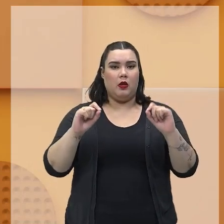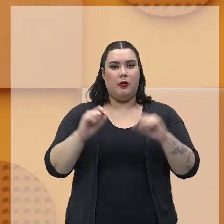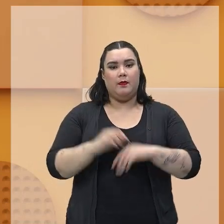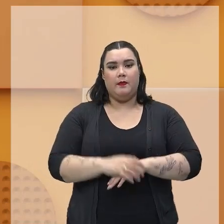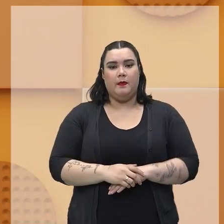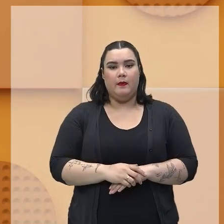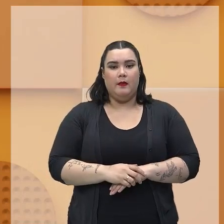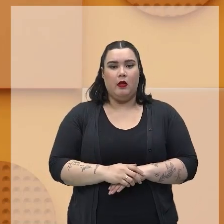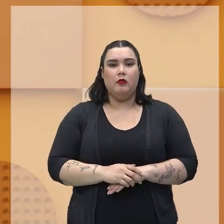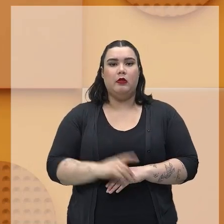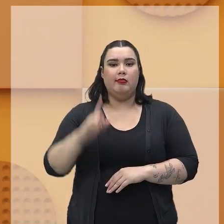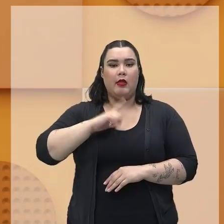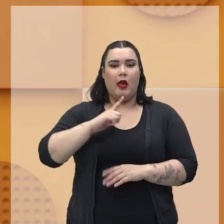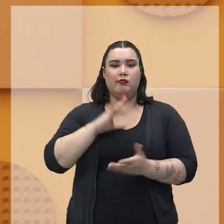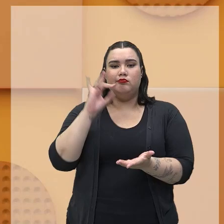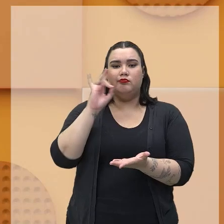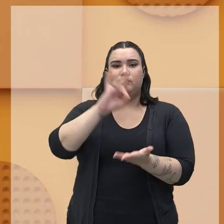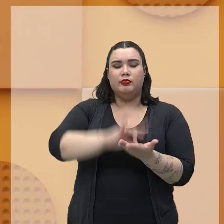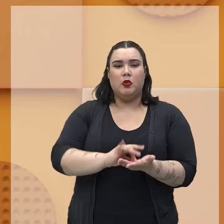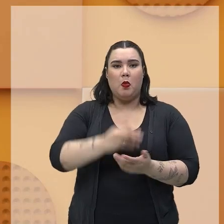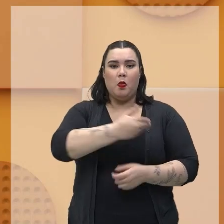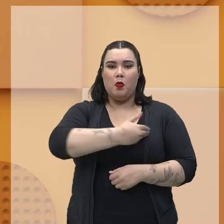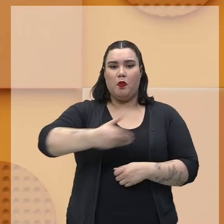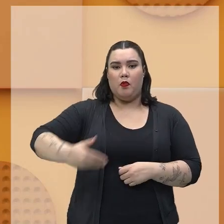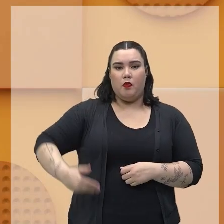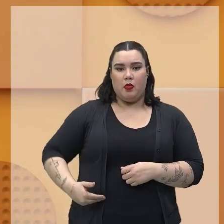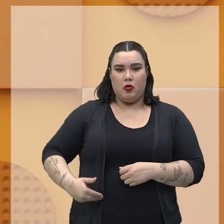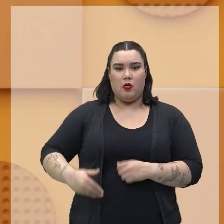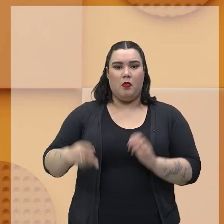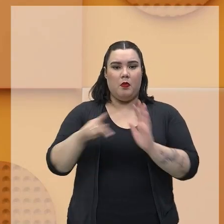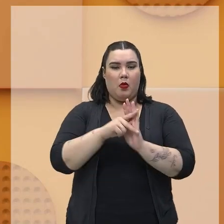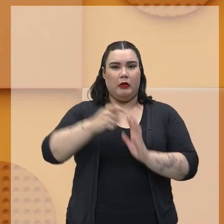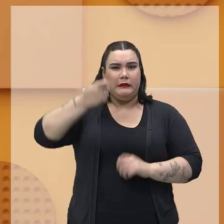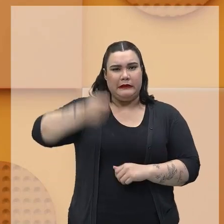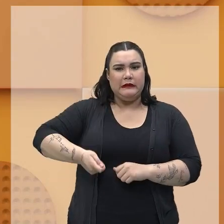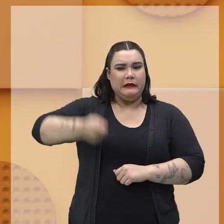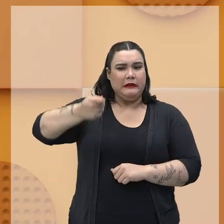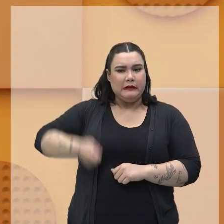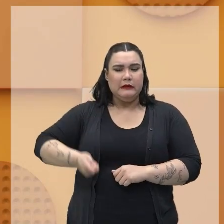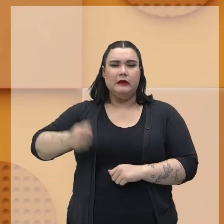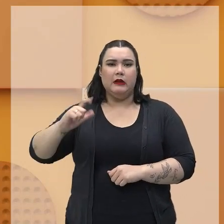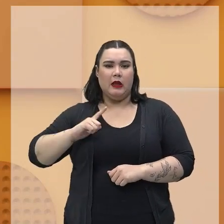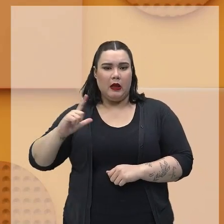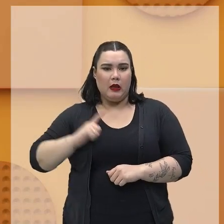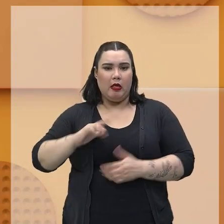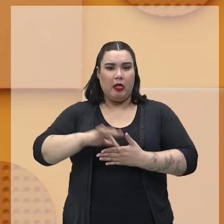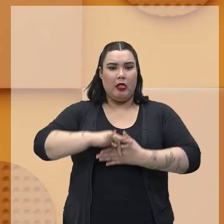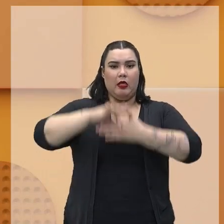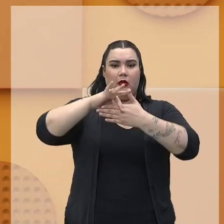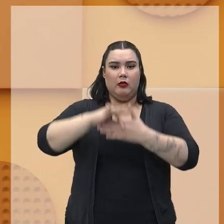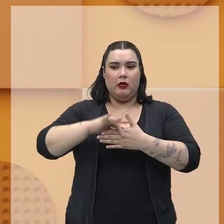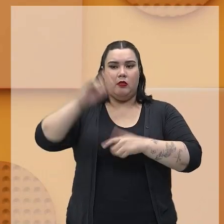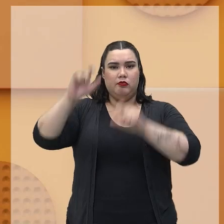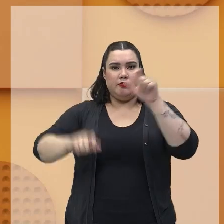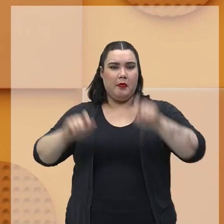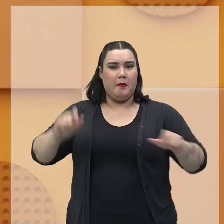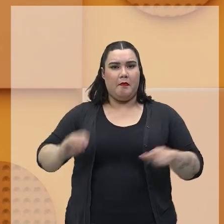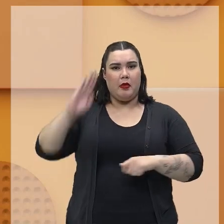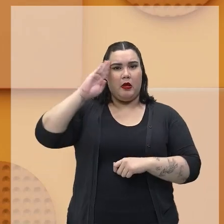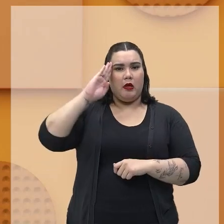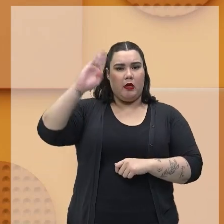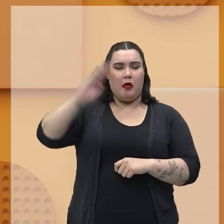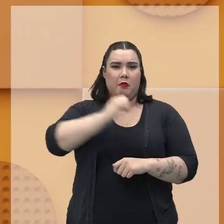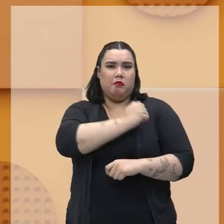dizer, oficializou-se um governo de caráter ditatorial sob liderança dos militares e